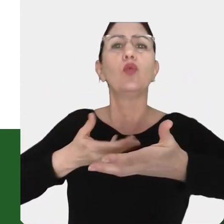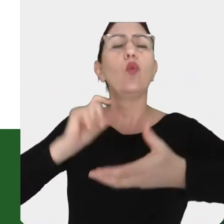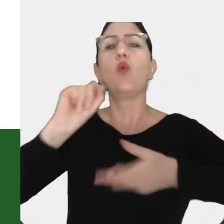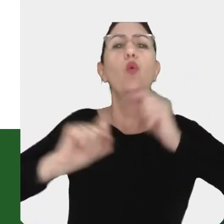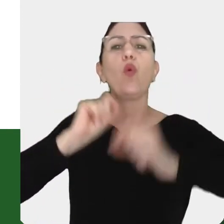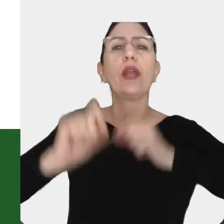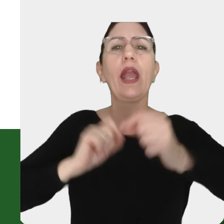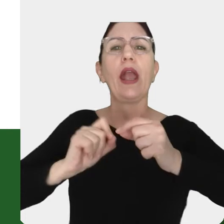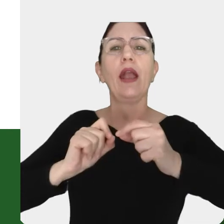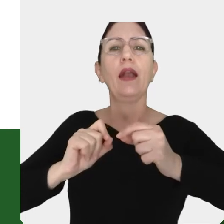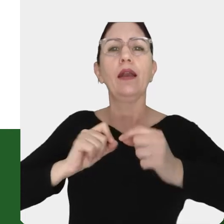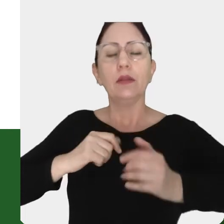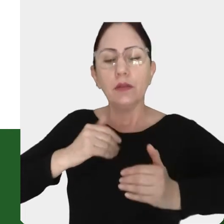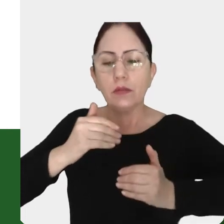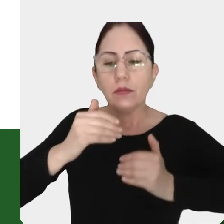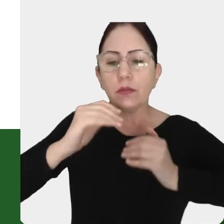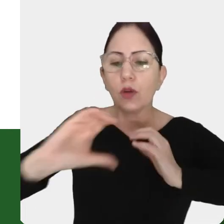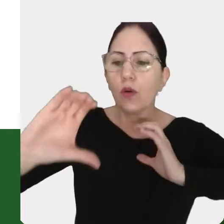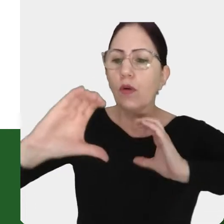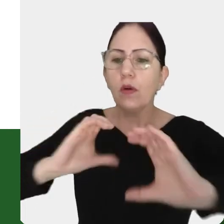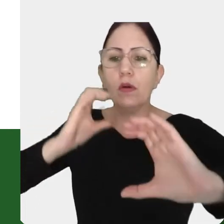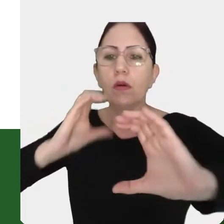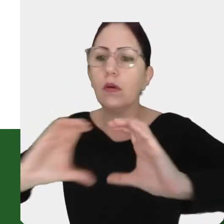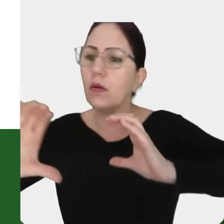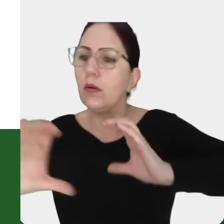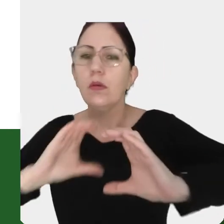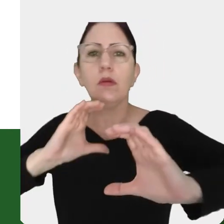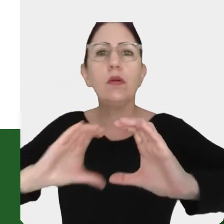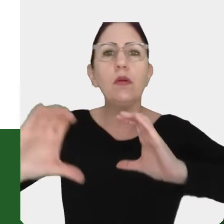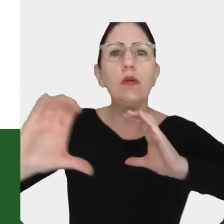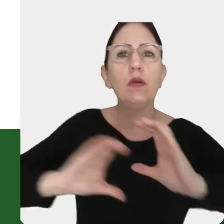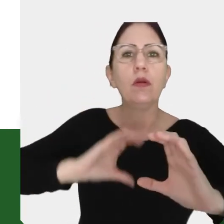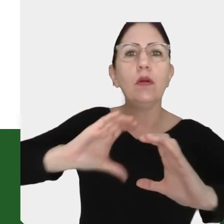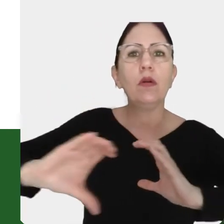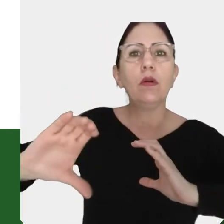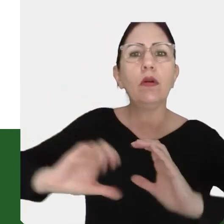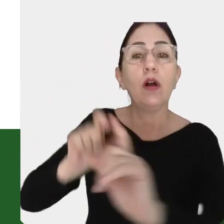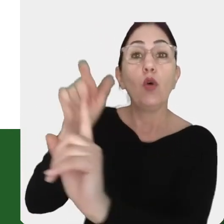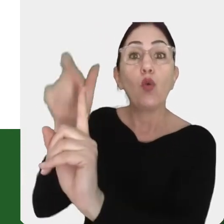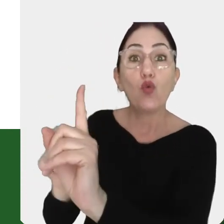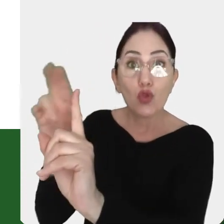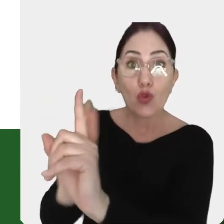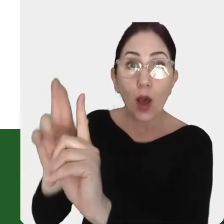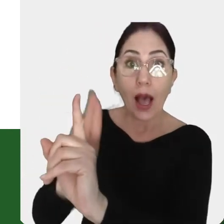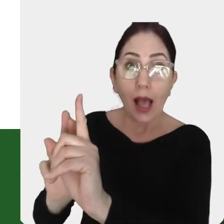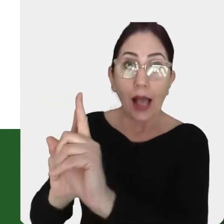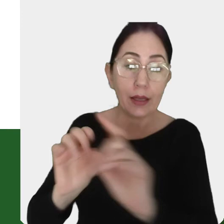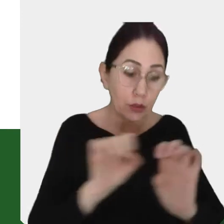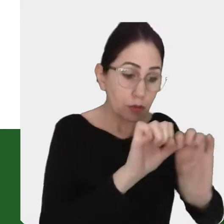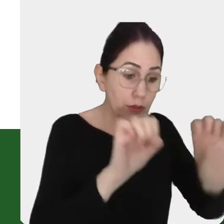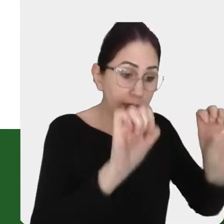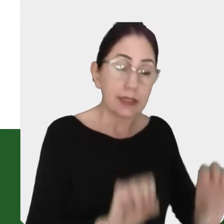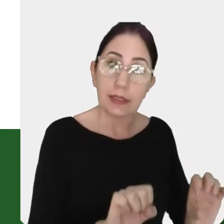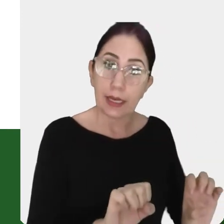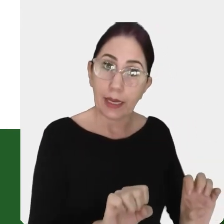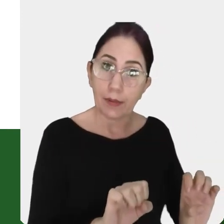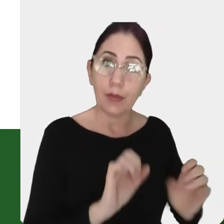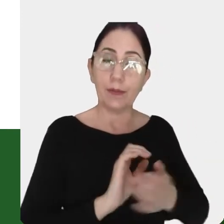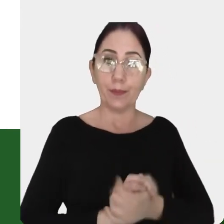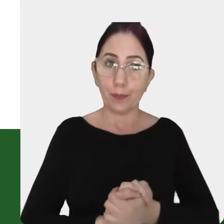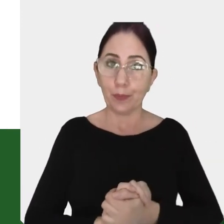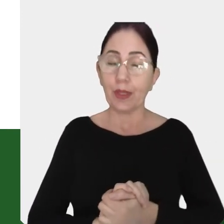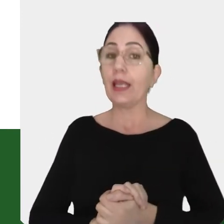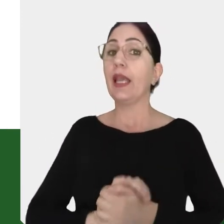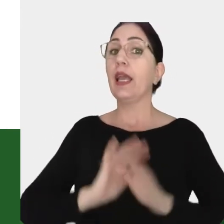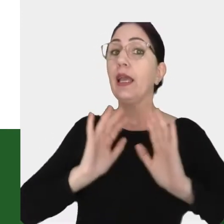ao processo de comunicação entre o usuário e um sistema durante a realização de uma tarefa.